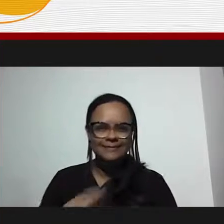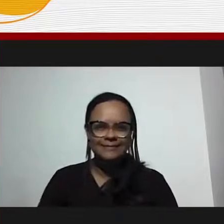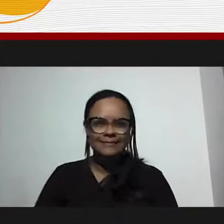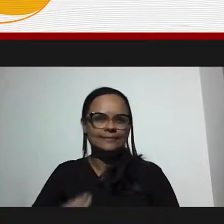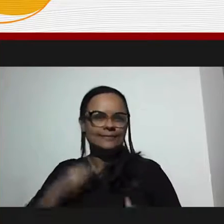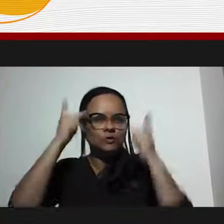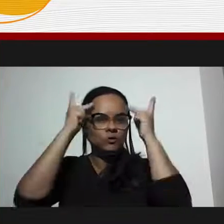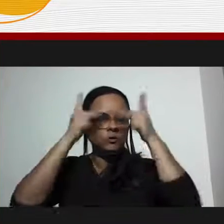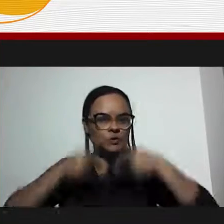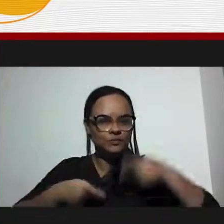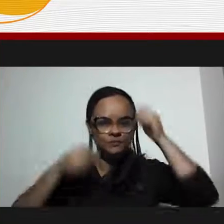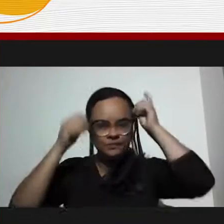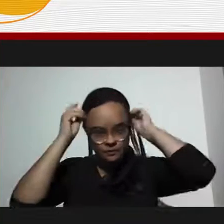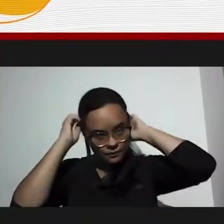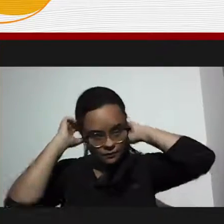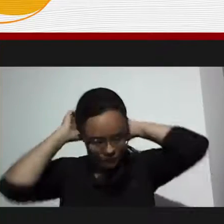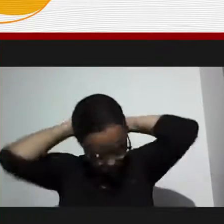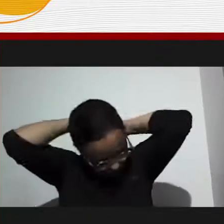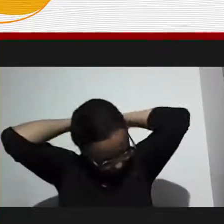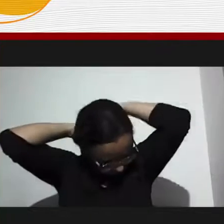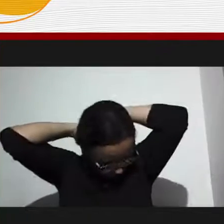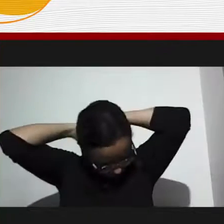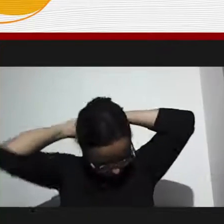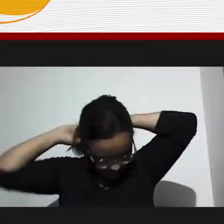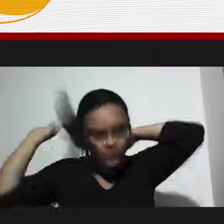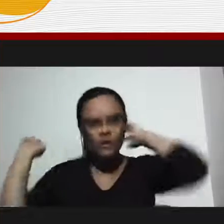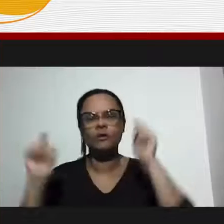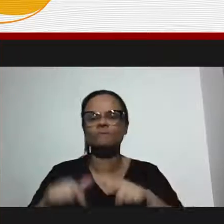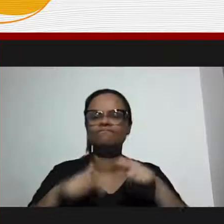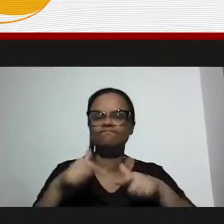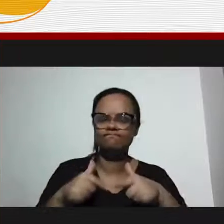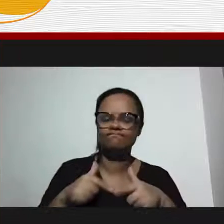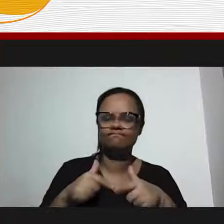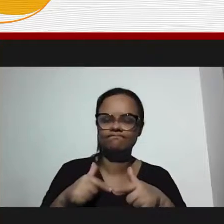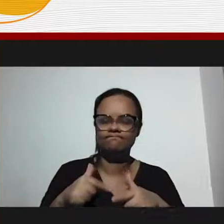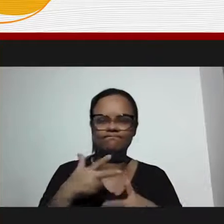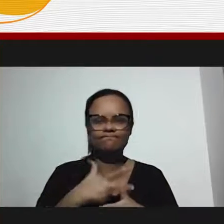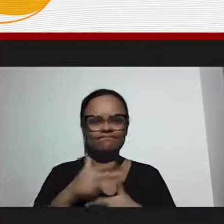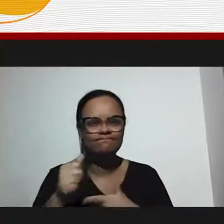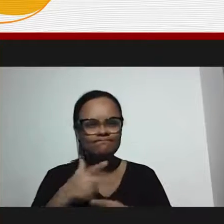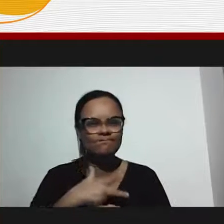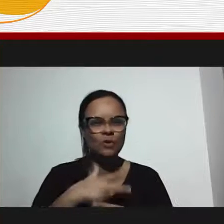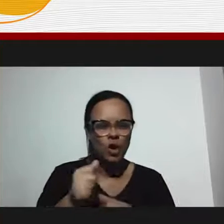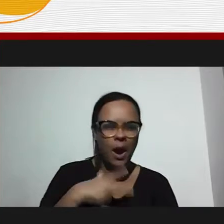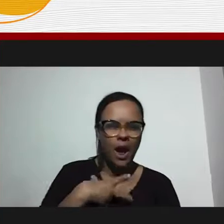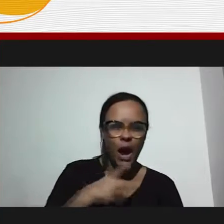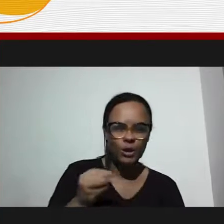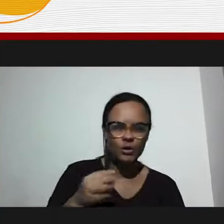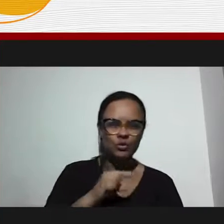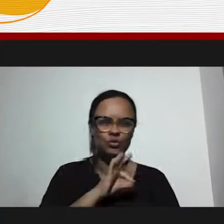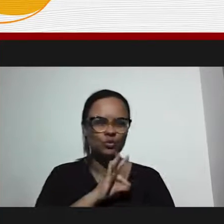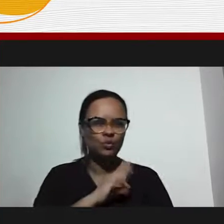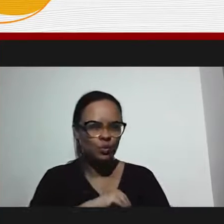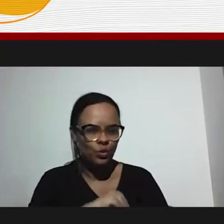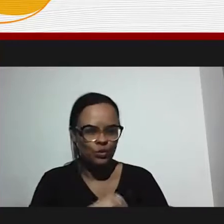assim como nós nos sentimos inteiros trabalhando, ganhando o nosso pão de cada dia, né? Enfim. Então,